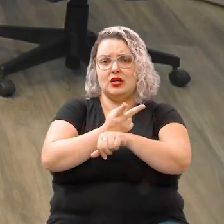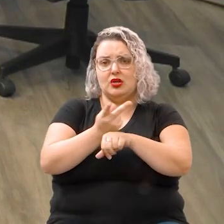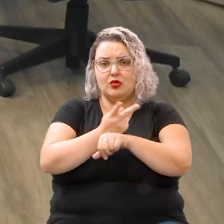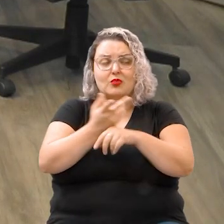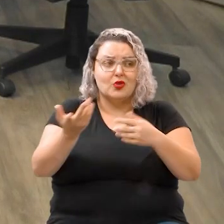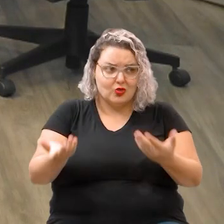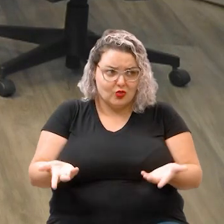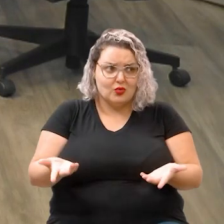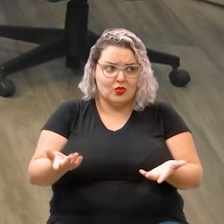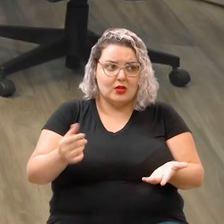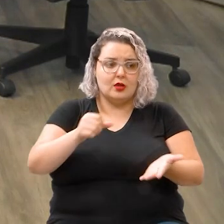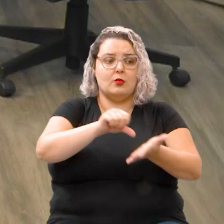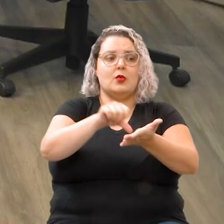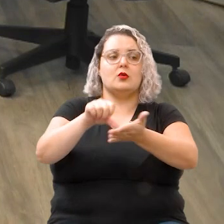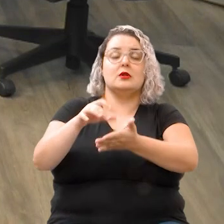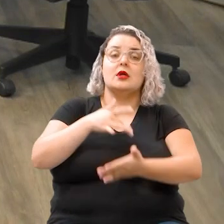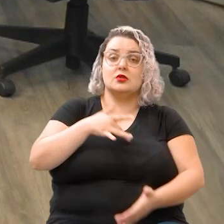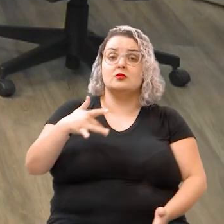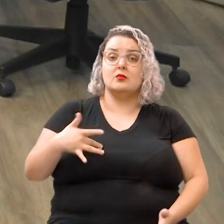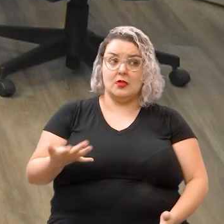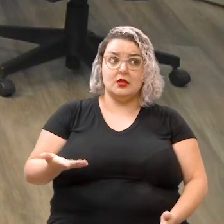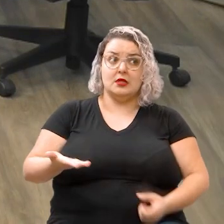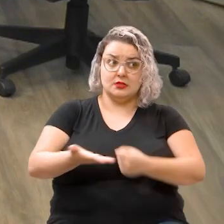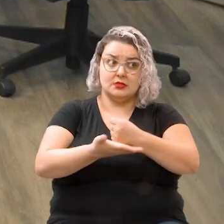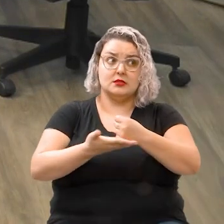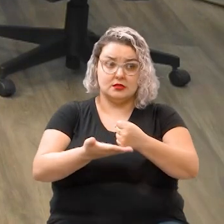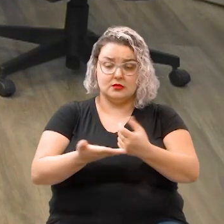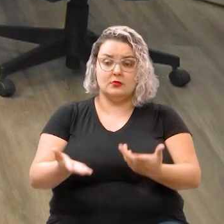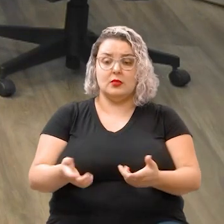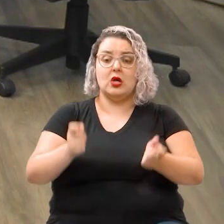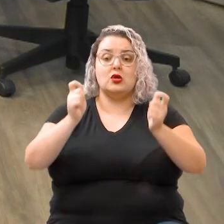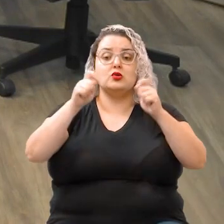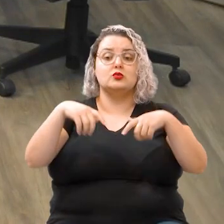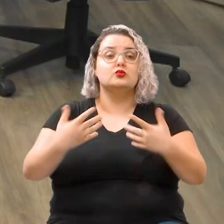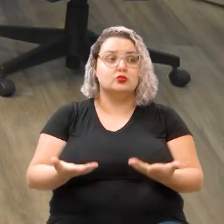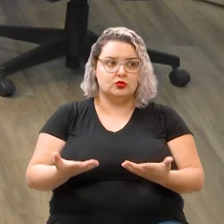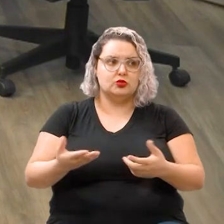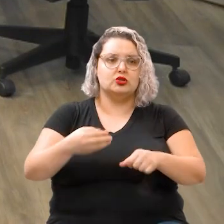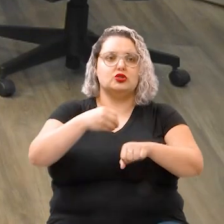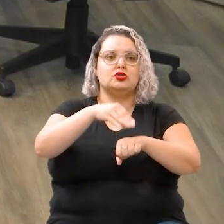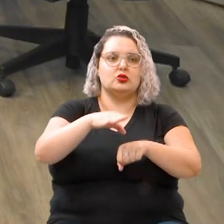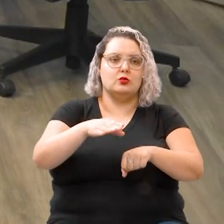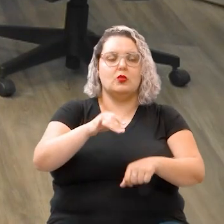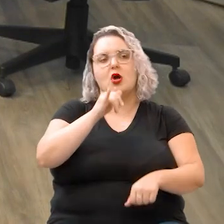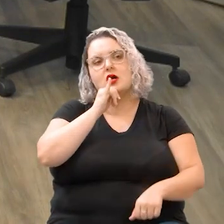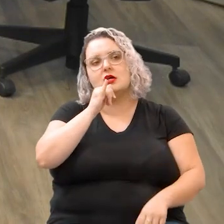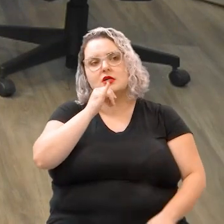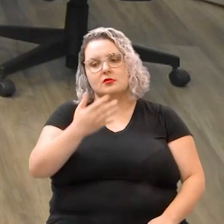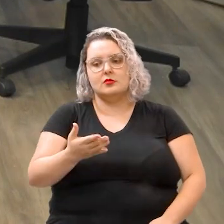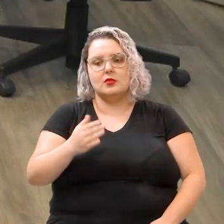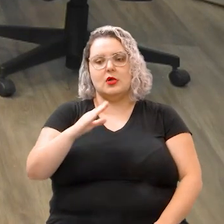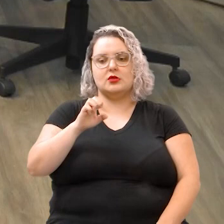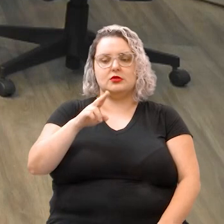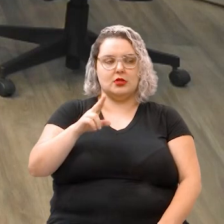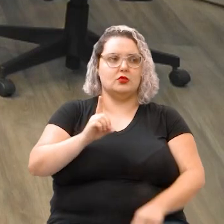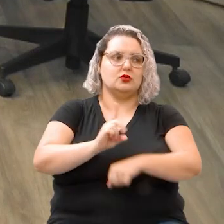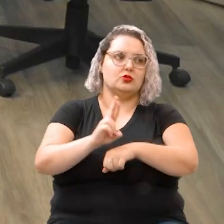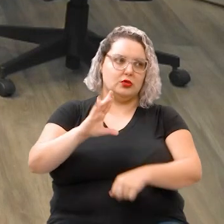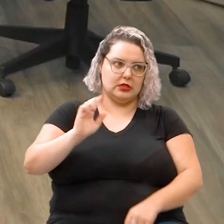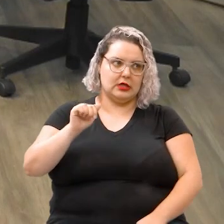procurar uma unidade básica de saúde até para um possível encaminhamento, por exemplo, para o CEL, doutora